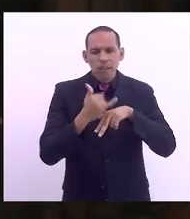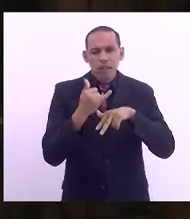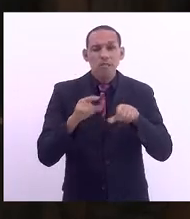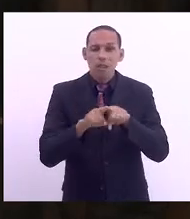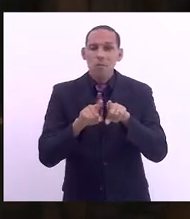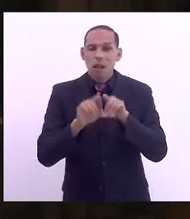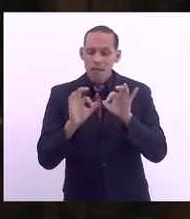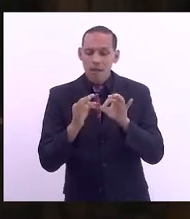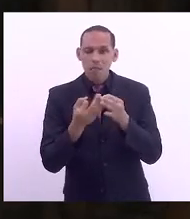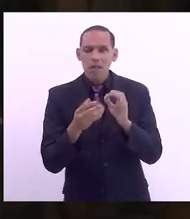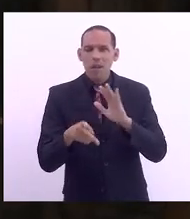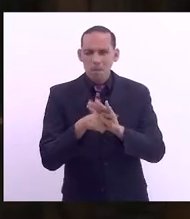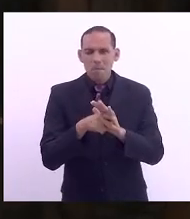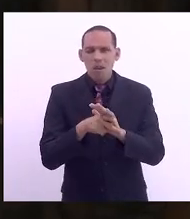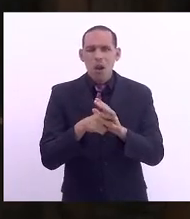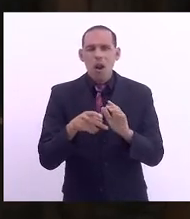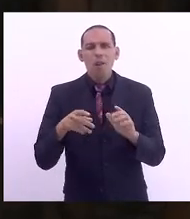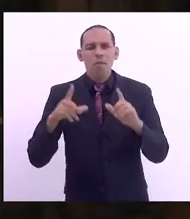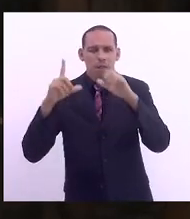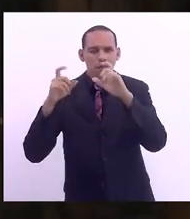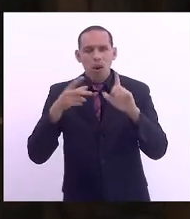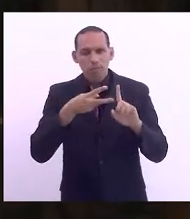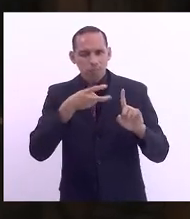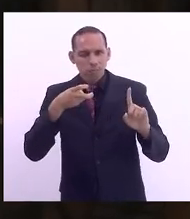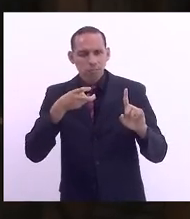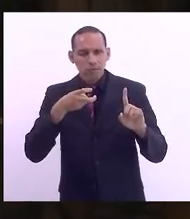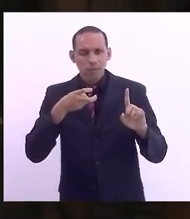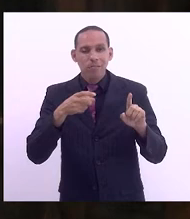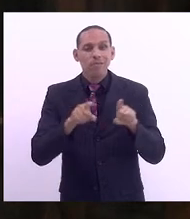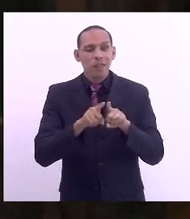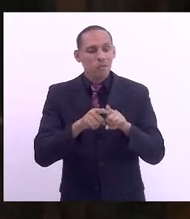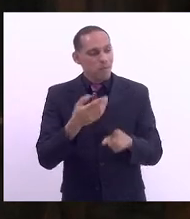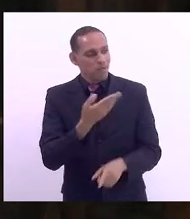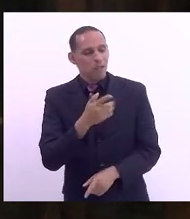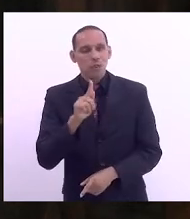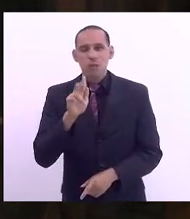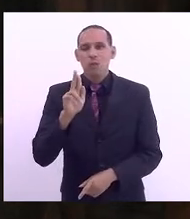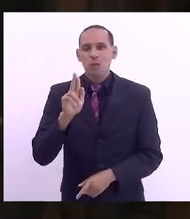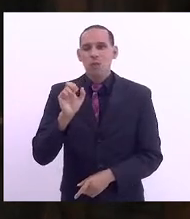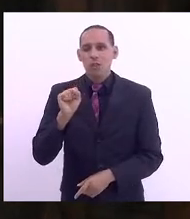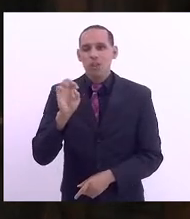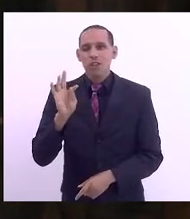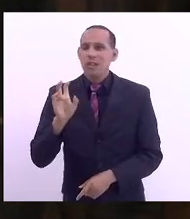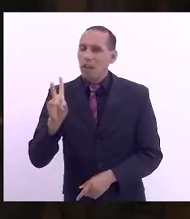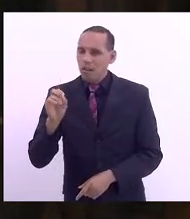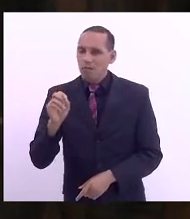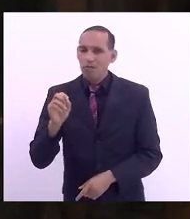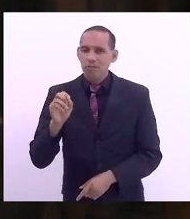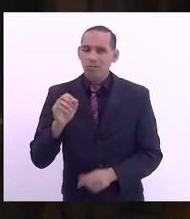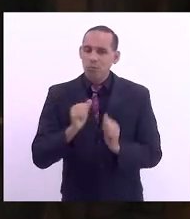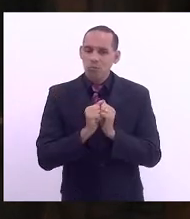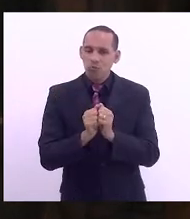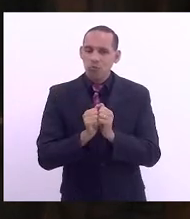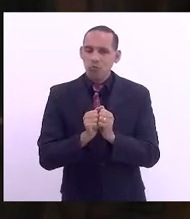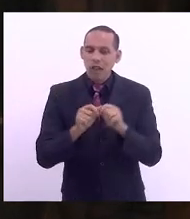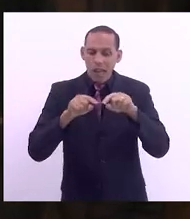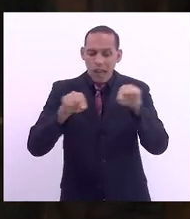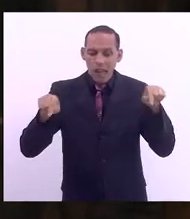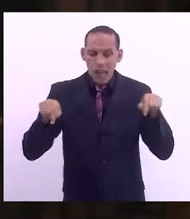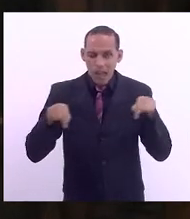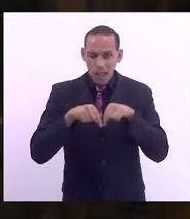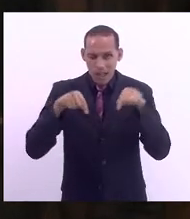familiares do reconhecimento fotográfico, inclusive Gustavo estava entre eles, e fizemos uma reunião numa sala aqui da